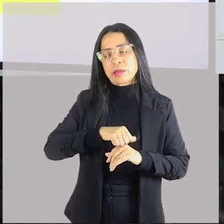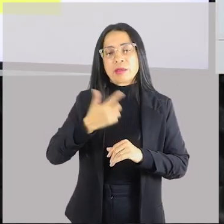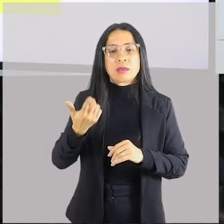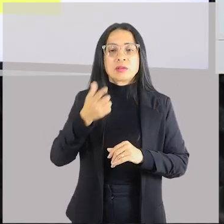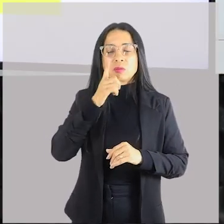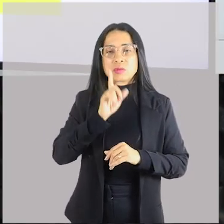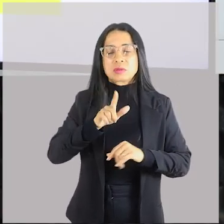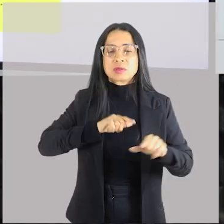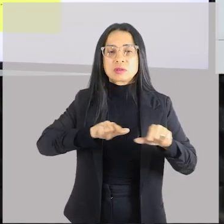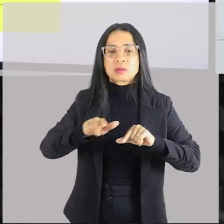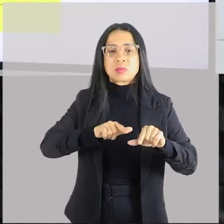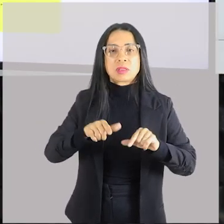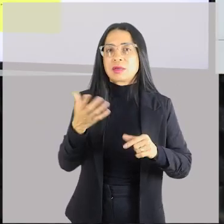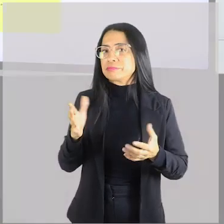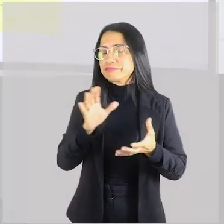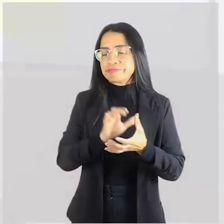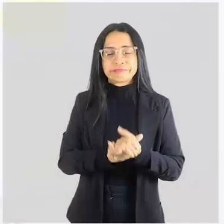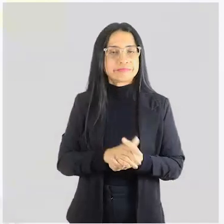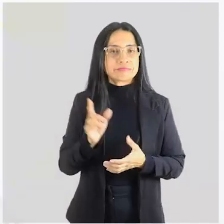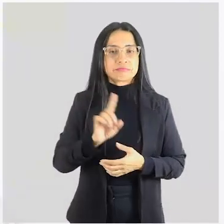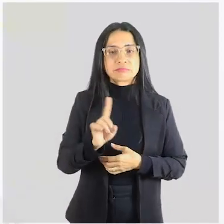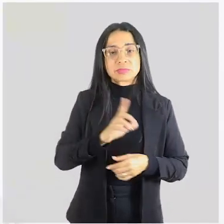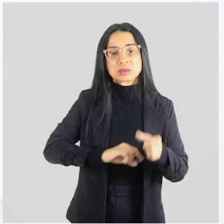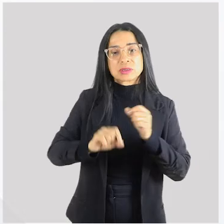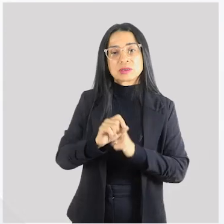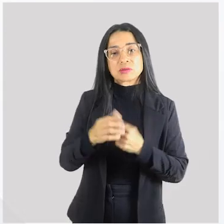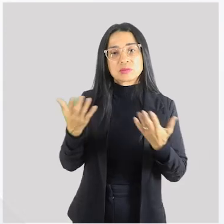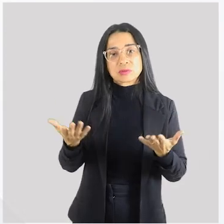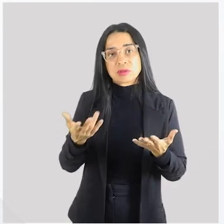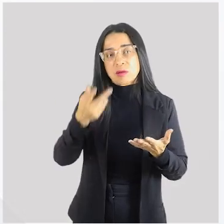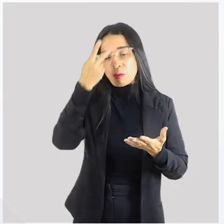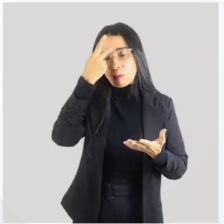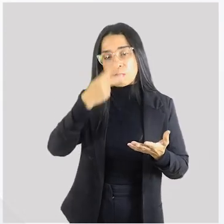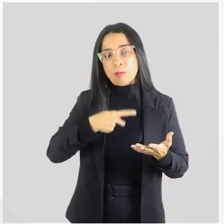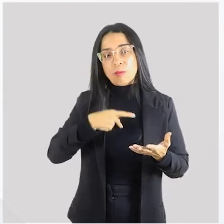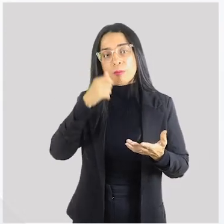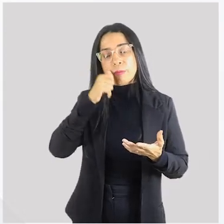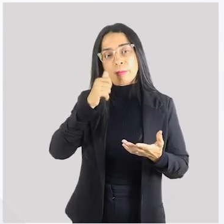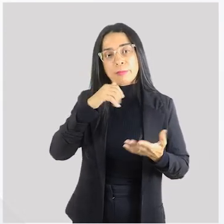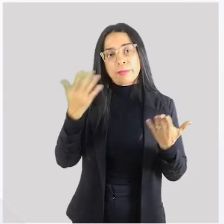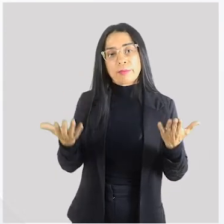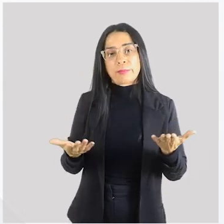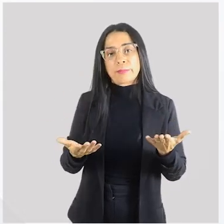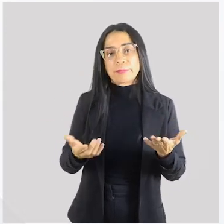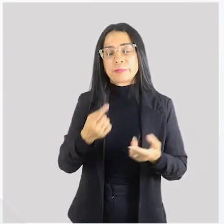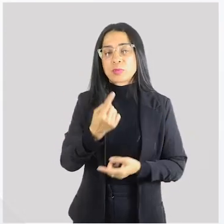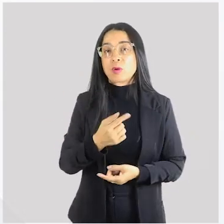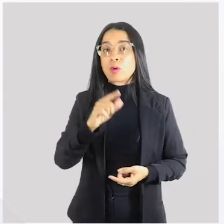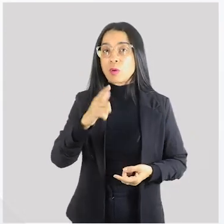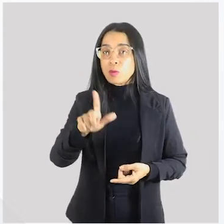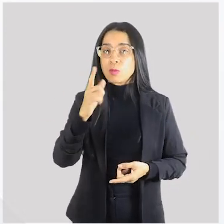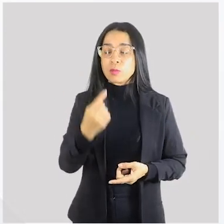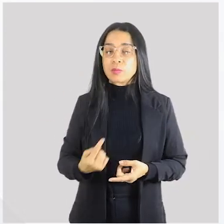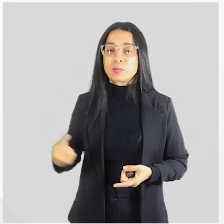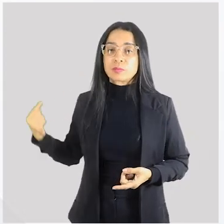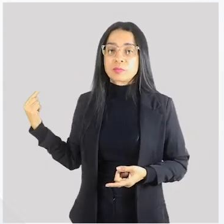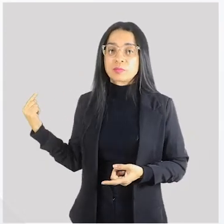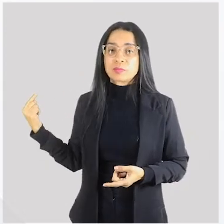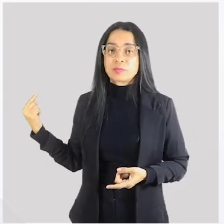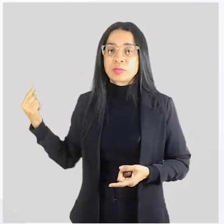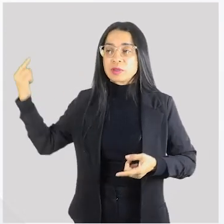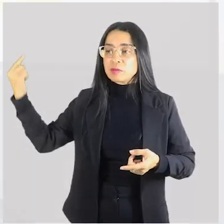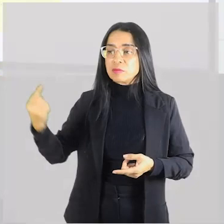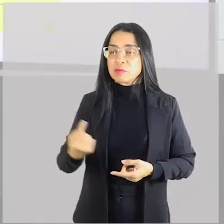ela tem um compromisso com o Real Lazar Segal o Russo lituano que morava no Brasil que vinha e voltava e foi e